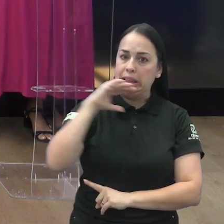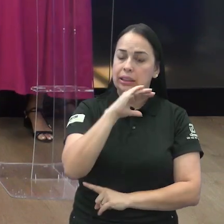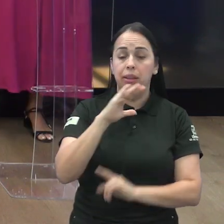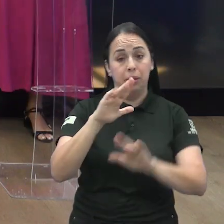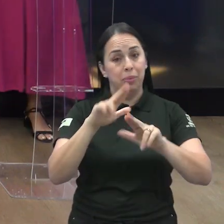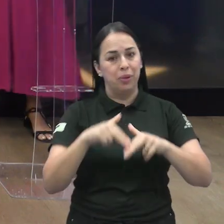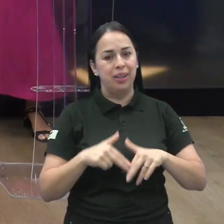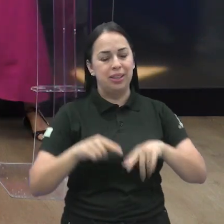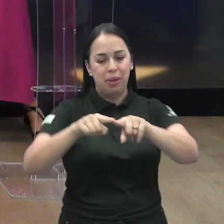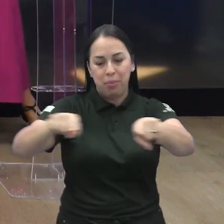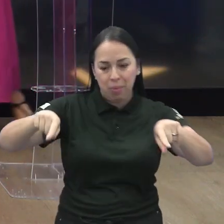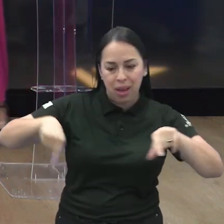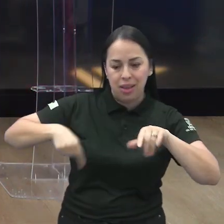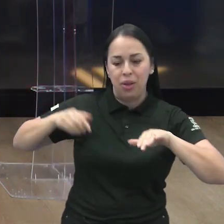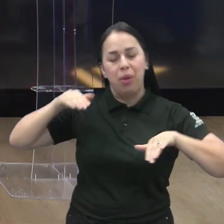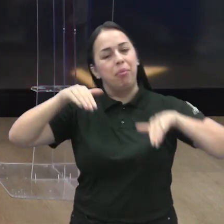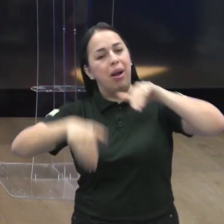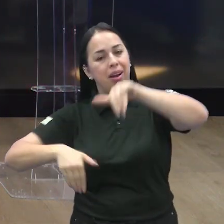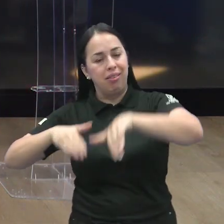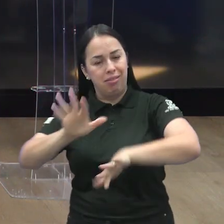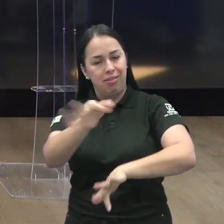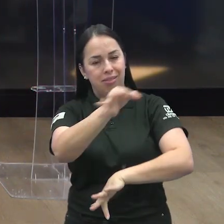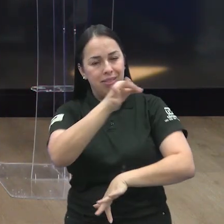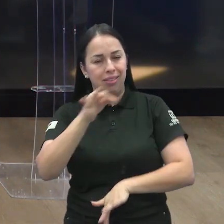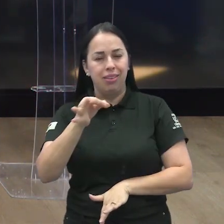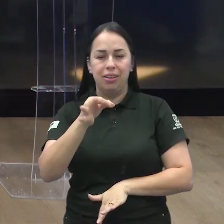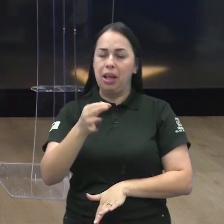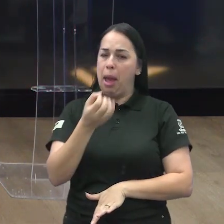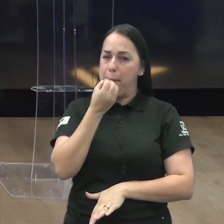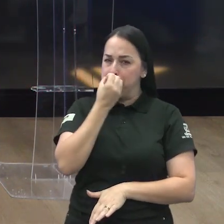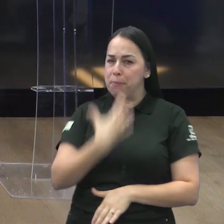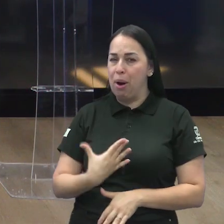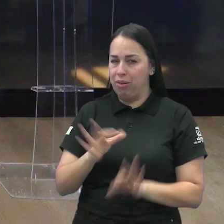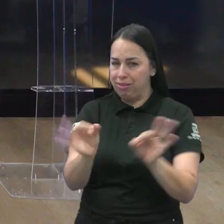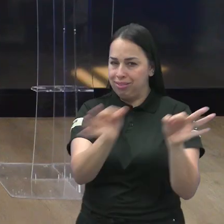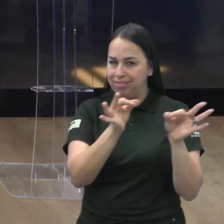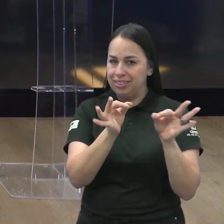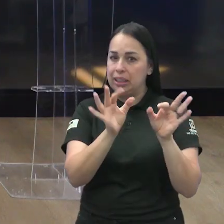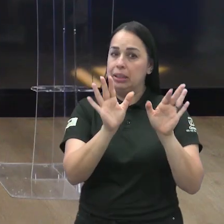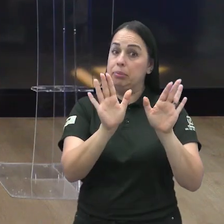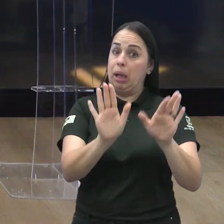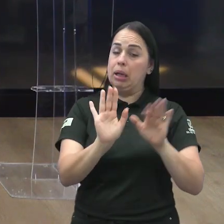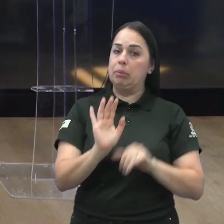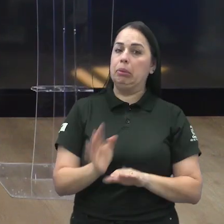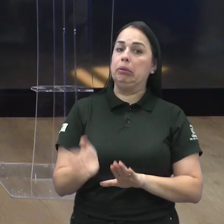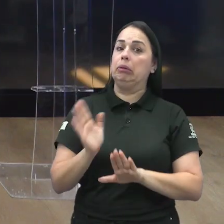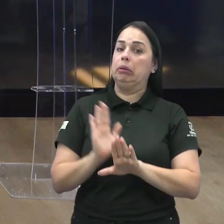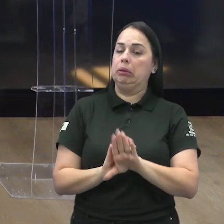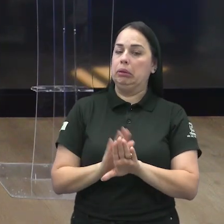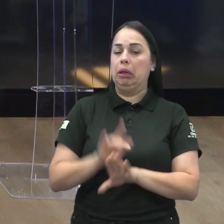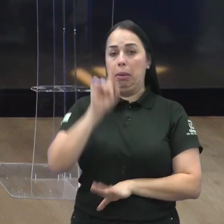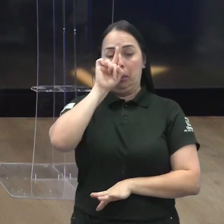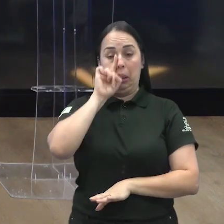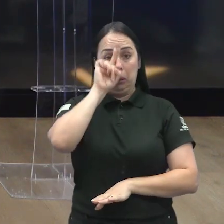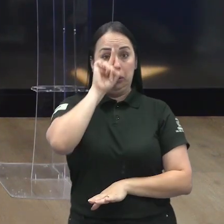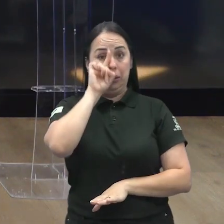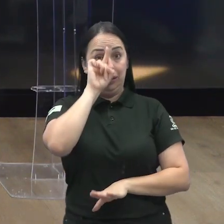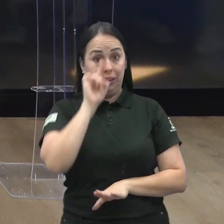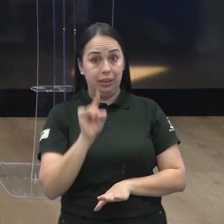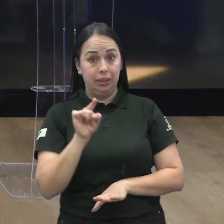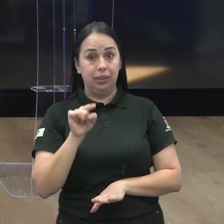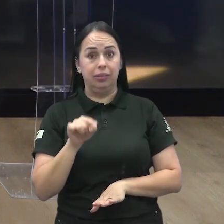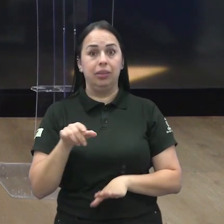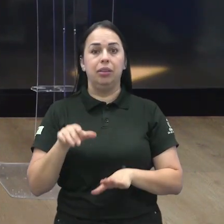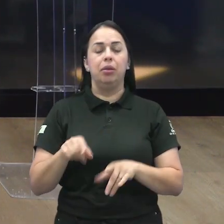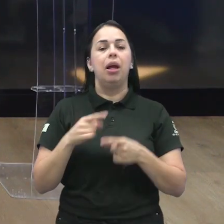nada melhor do que uma piscina para refrescar. A combinação parece perfeita, né? Mas pode esconder perigos. Assim